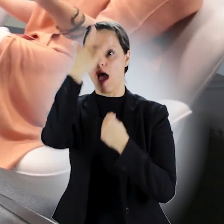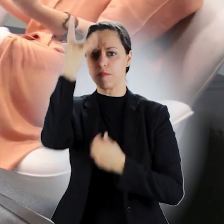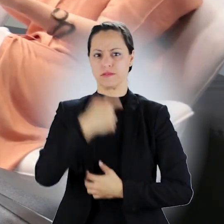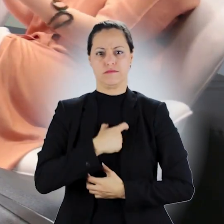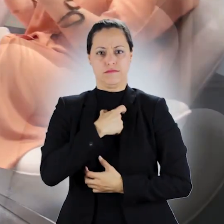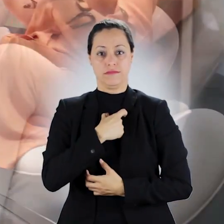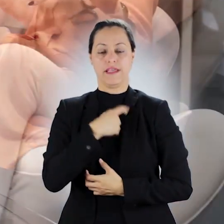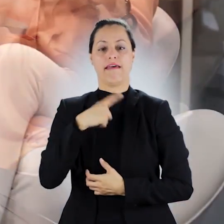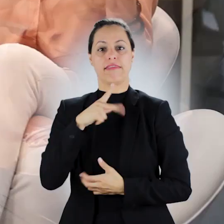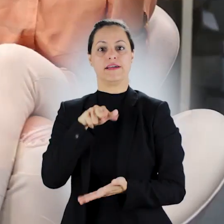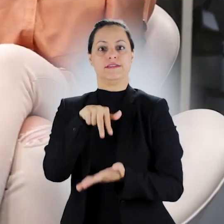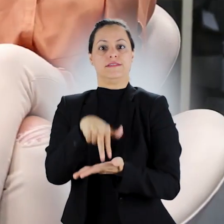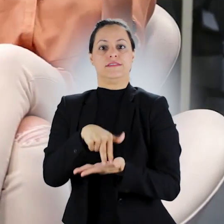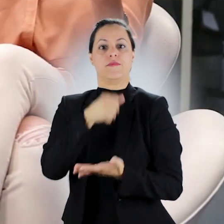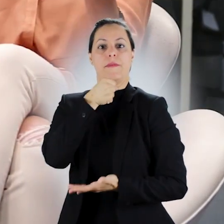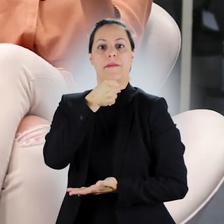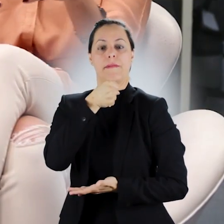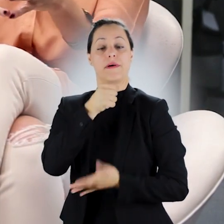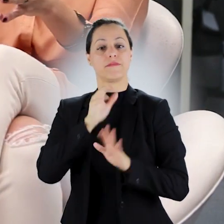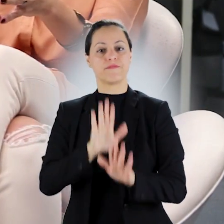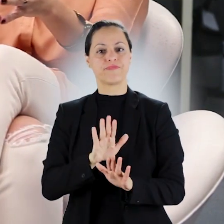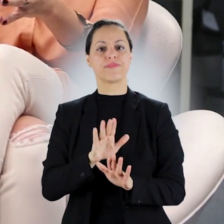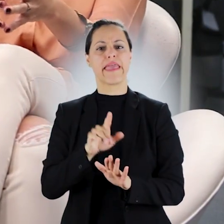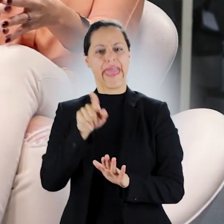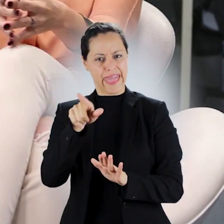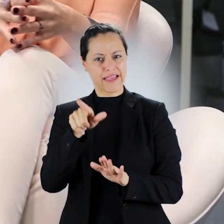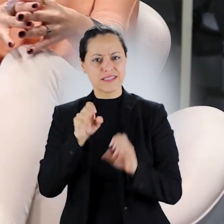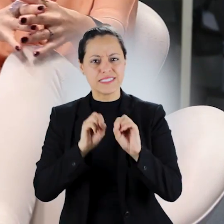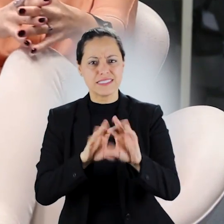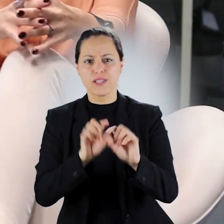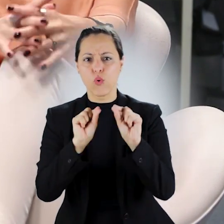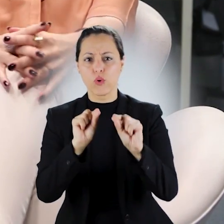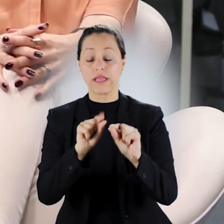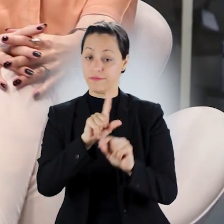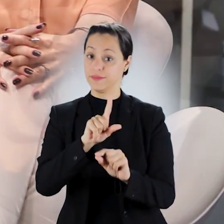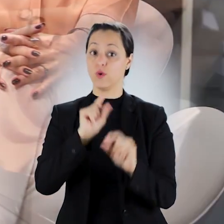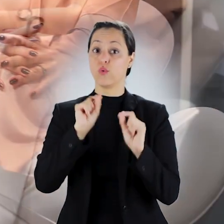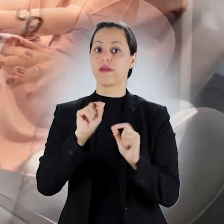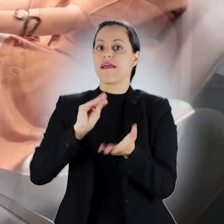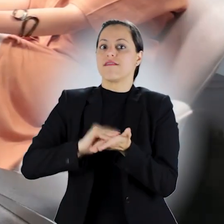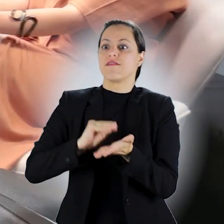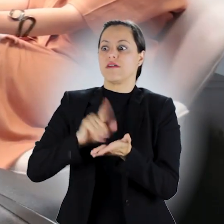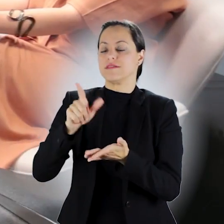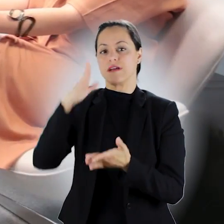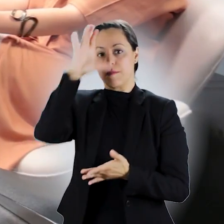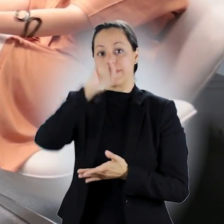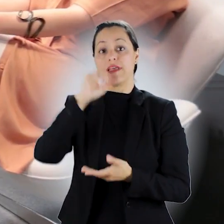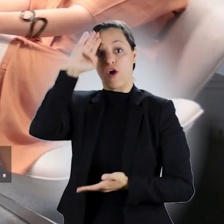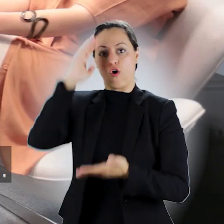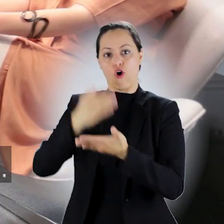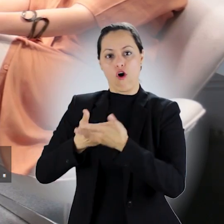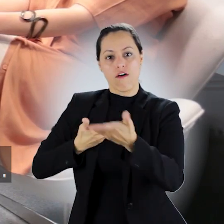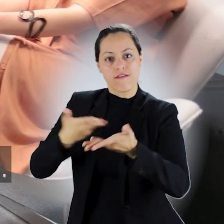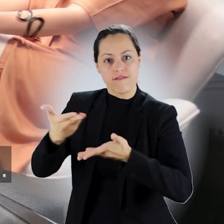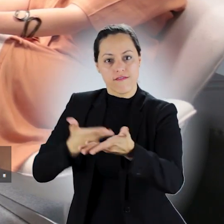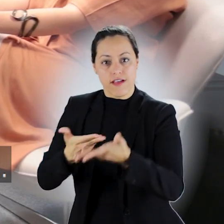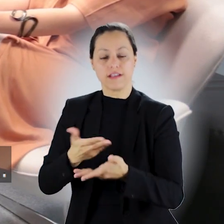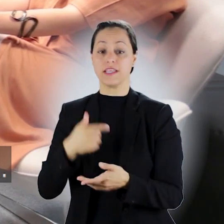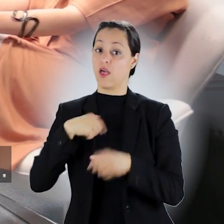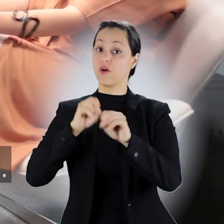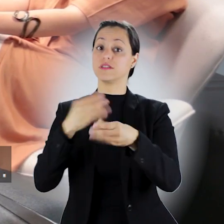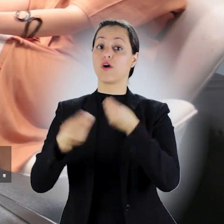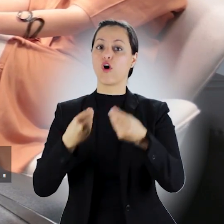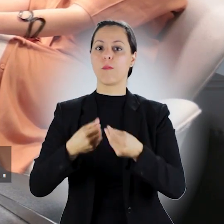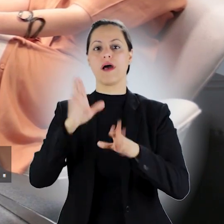em público, para participar. Mas é a oratória que você... Eu ensino como se comportar na frente do vídeo, na TV. Então, você vai sentar,